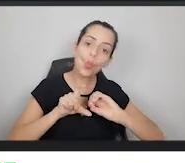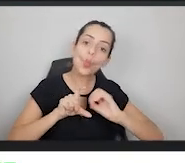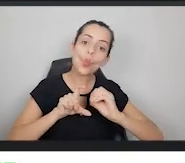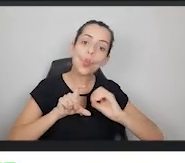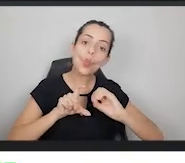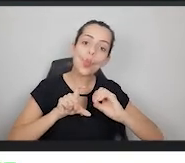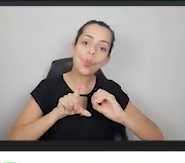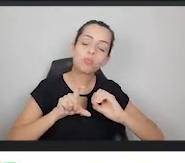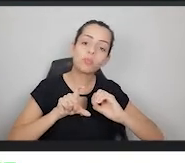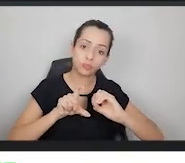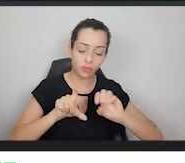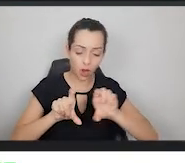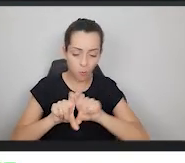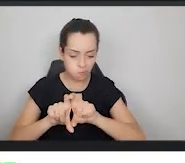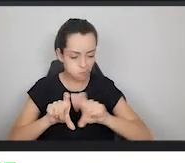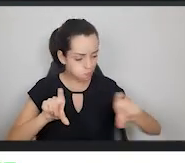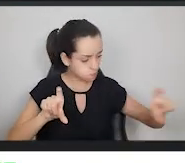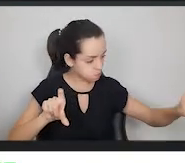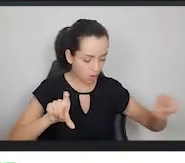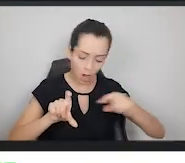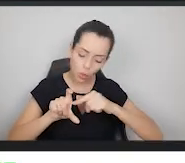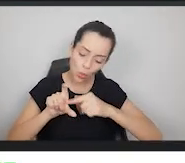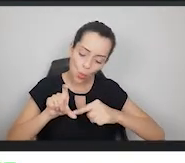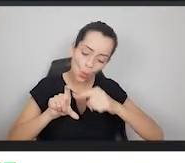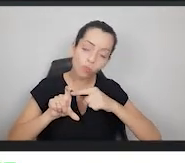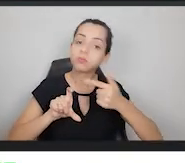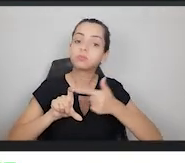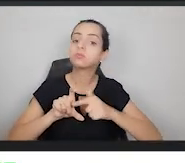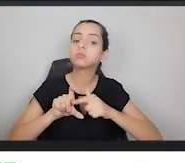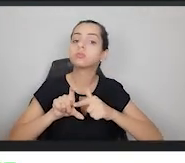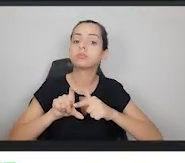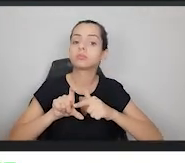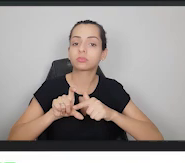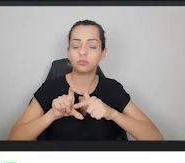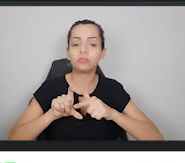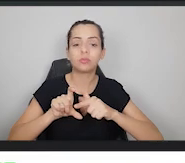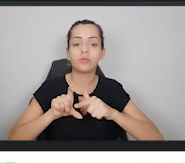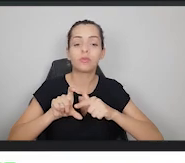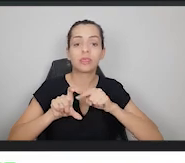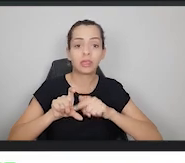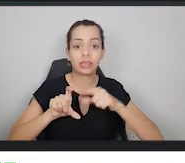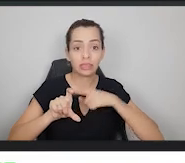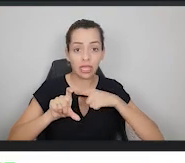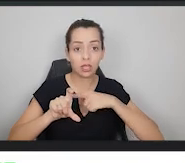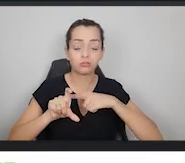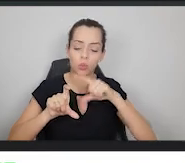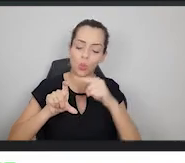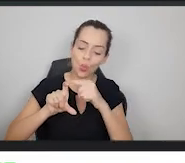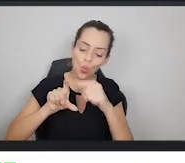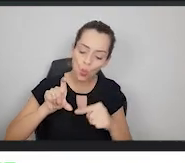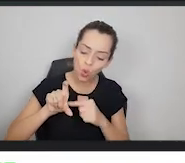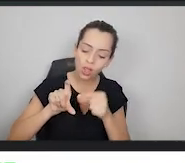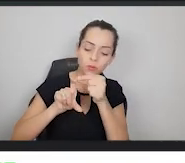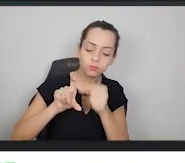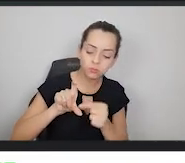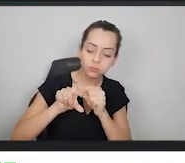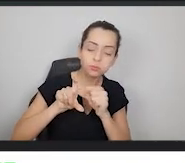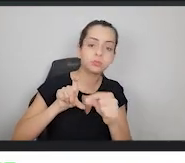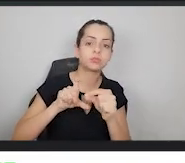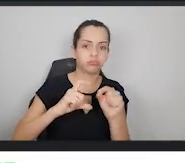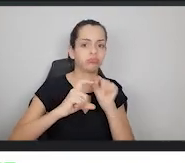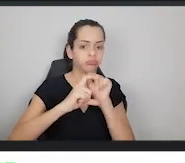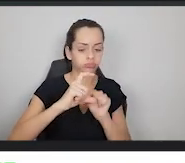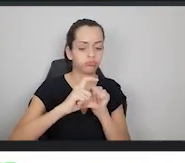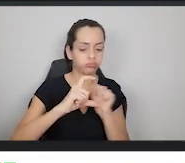da corrente, que essa corrente ela tende a circular por essa superfície, né? Por exemplo, quando a gente tem uma barra de